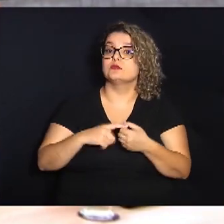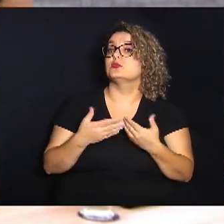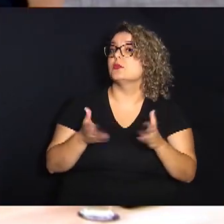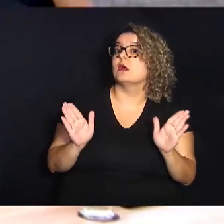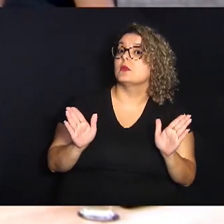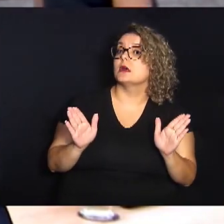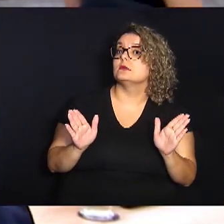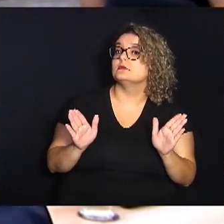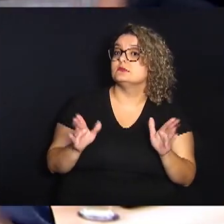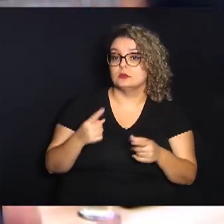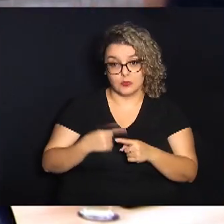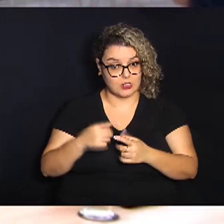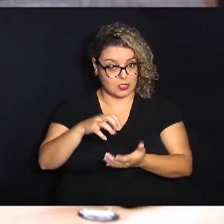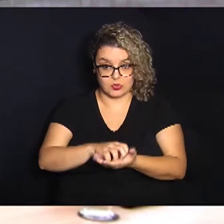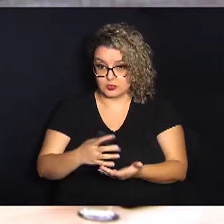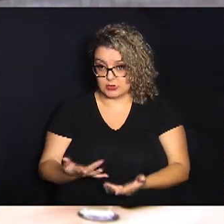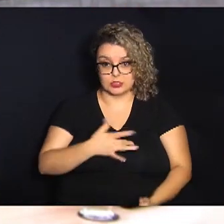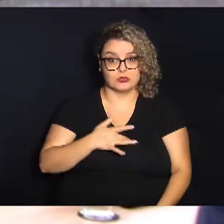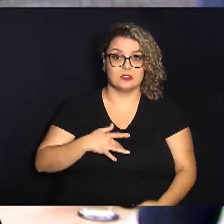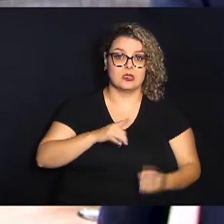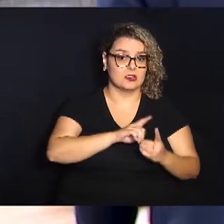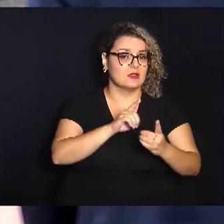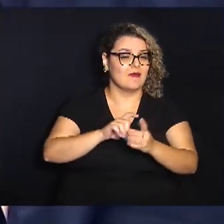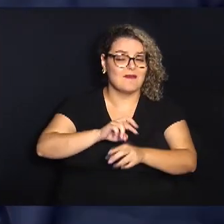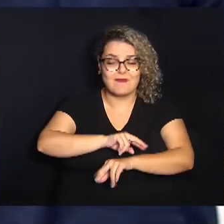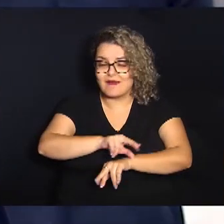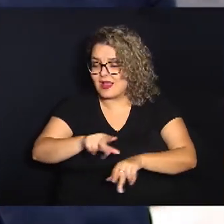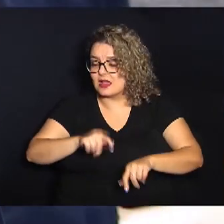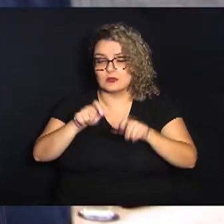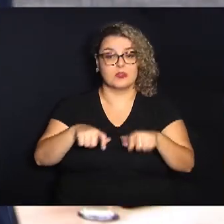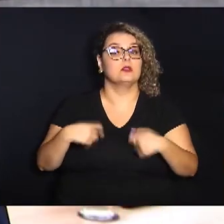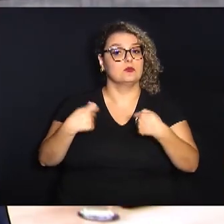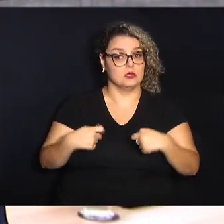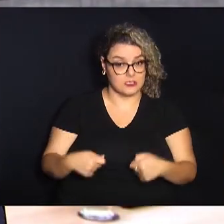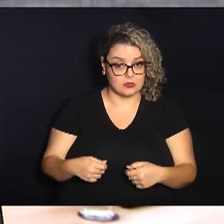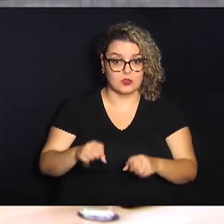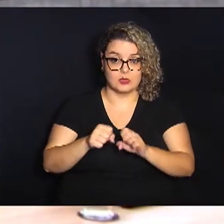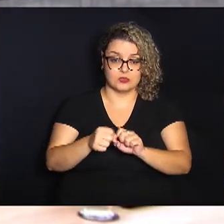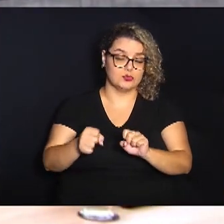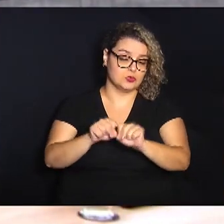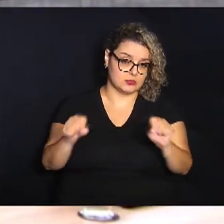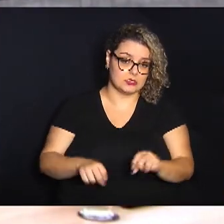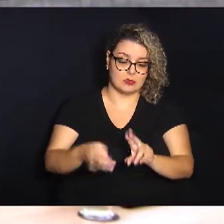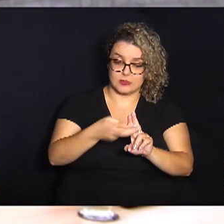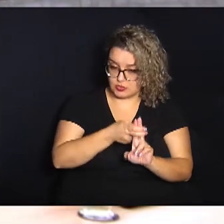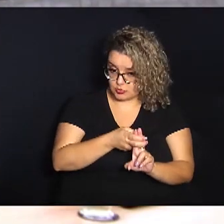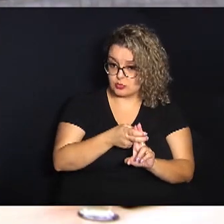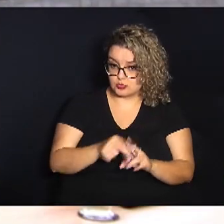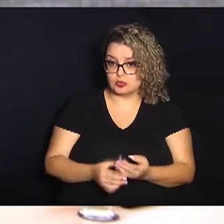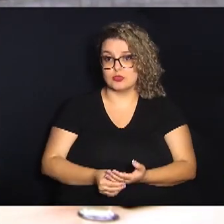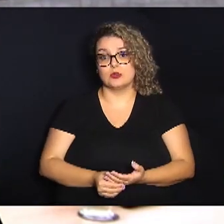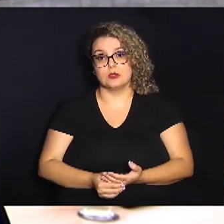centro de saúde que atende ali milhares de pessoas, numa região que precisa muito do Sistema Único de Saúde e as pessoas